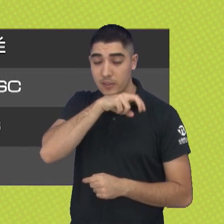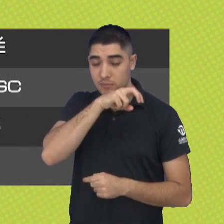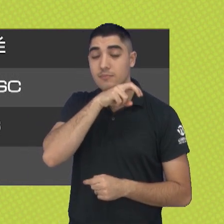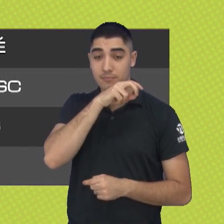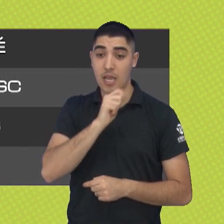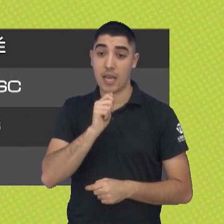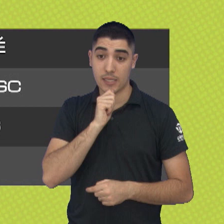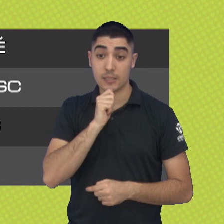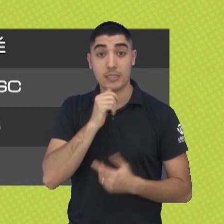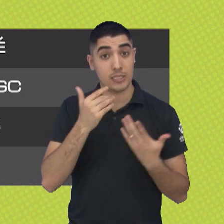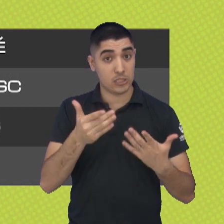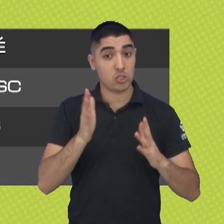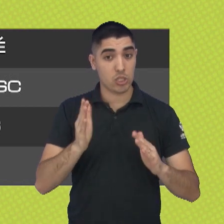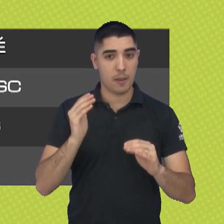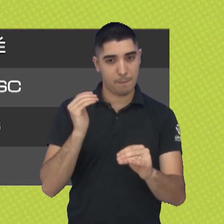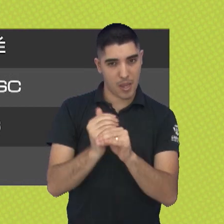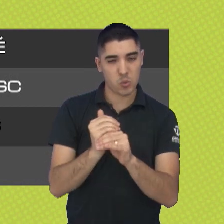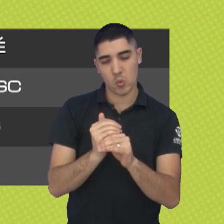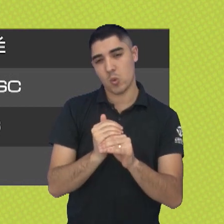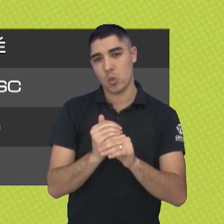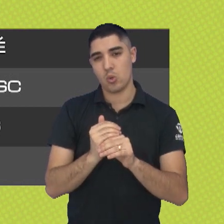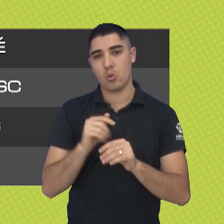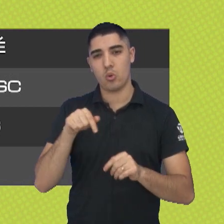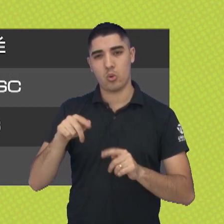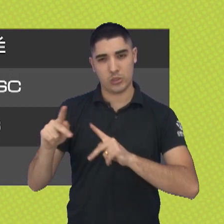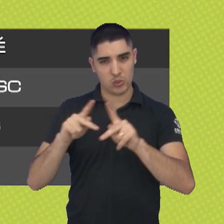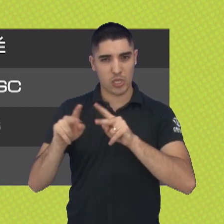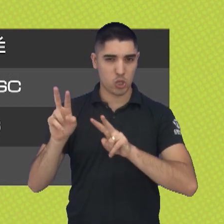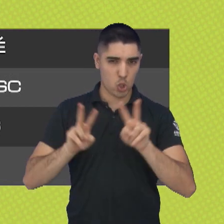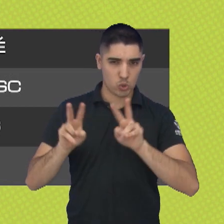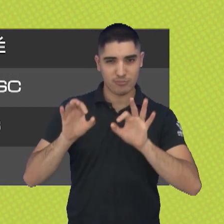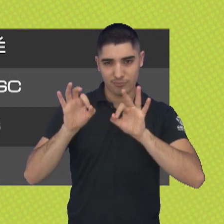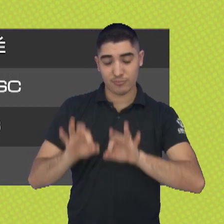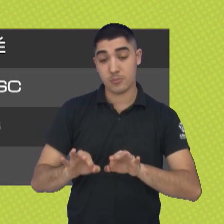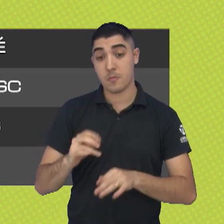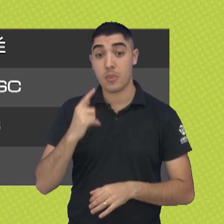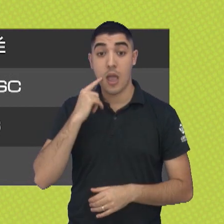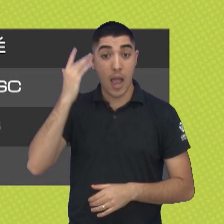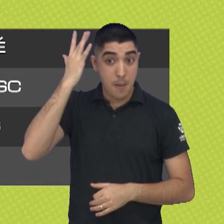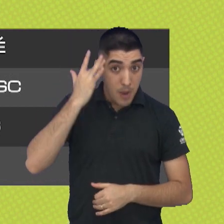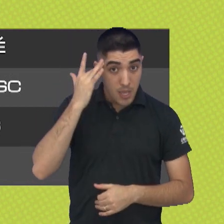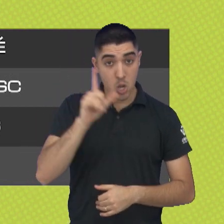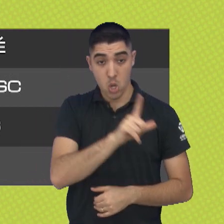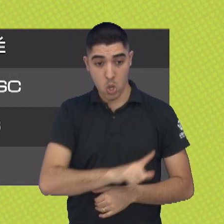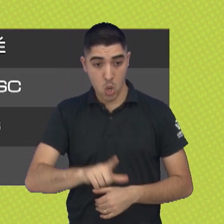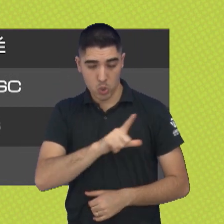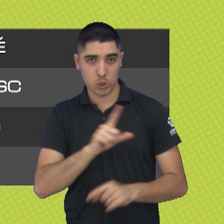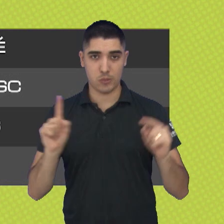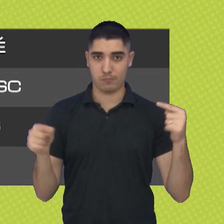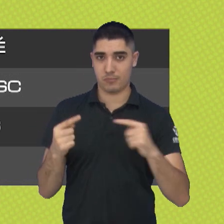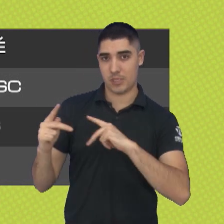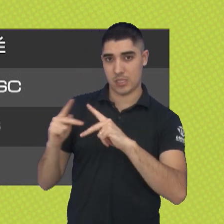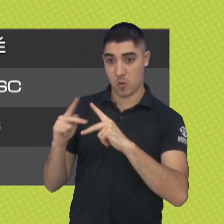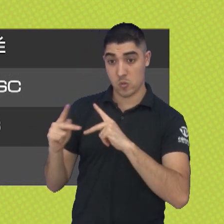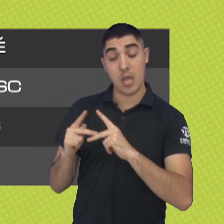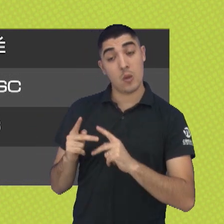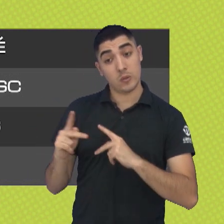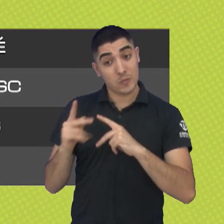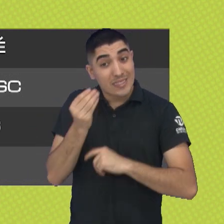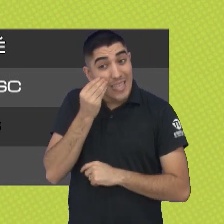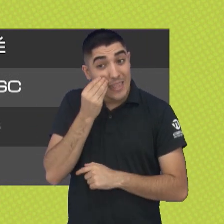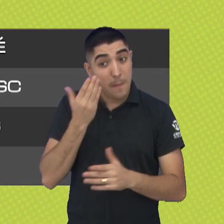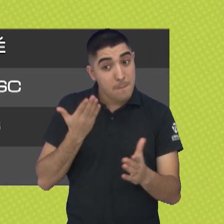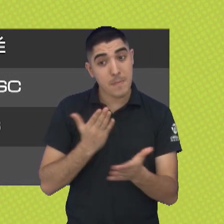disse, empatou em casa 2-2. Amanhã, então, já é a decisão Londrina ou São José. O São José precisa vencer aí este jogo no tempo normal,